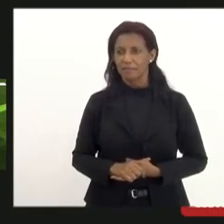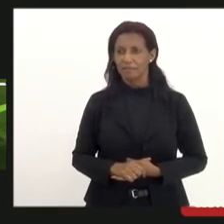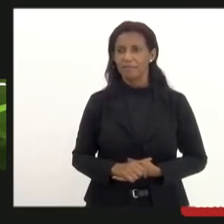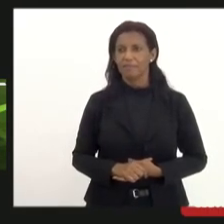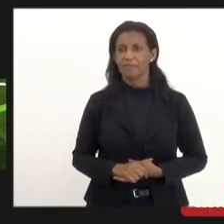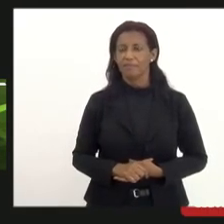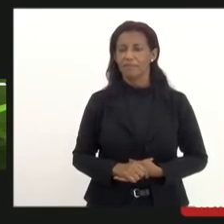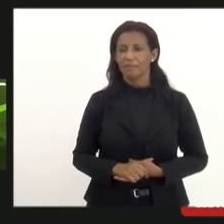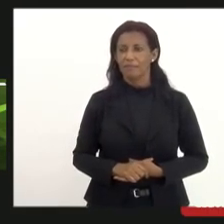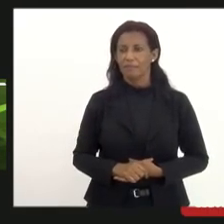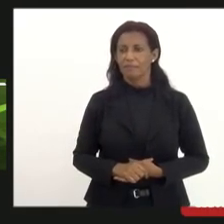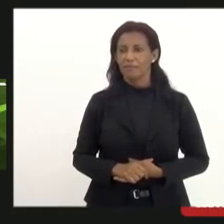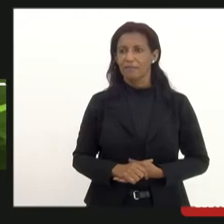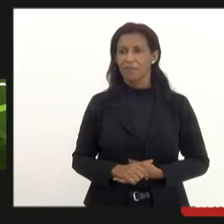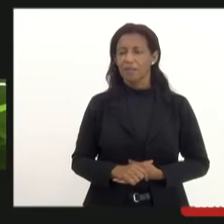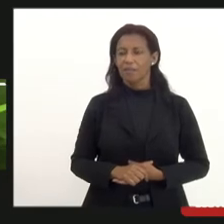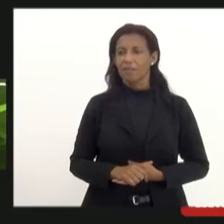aqui.